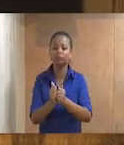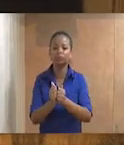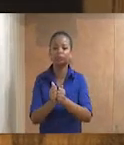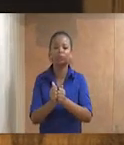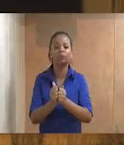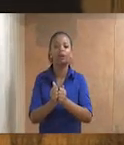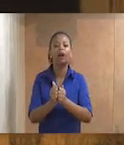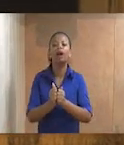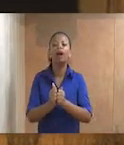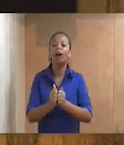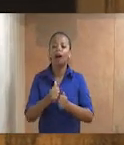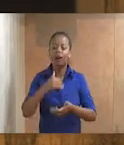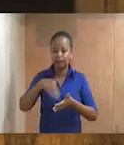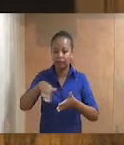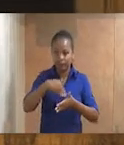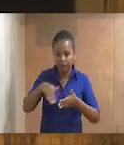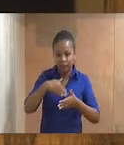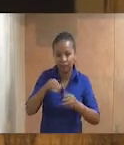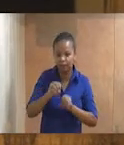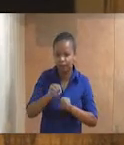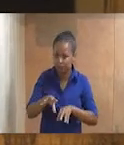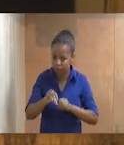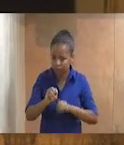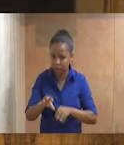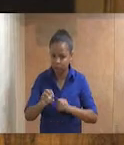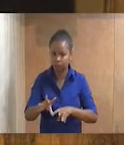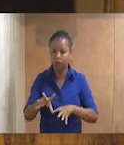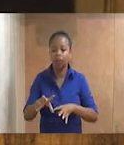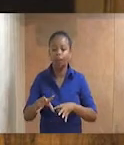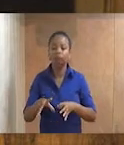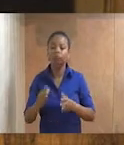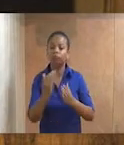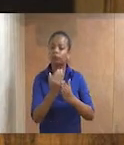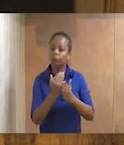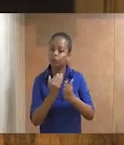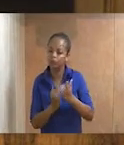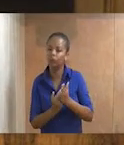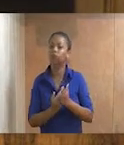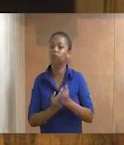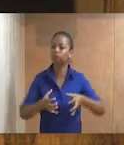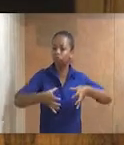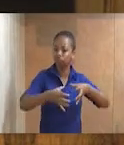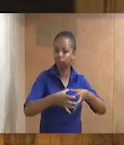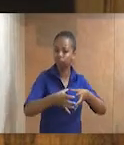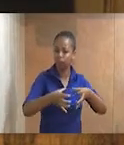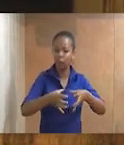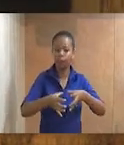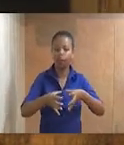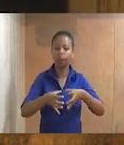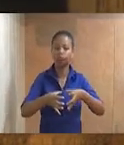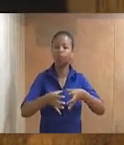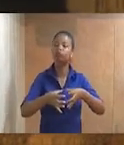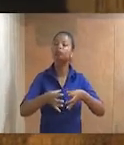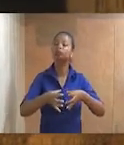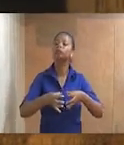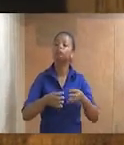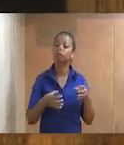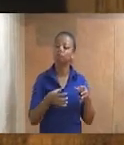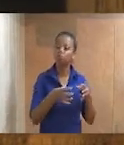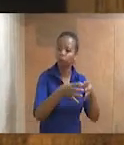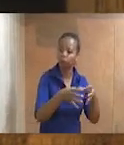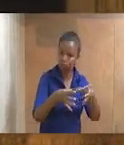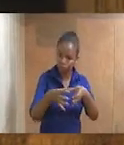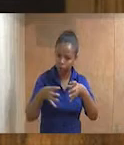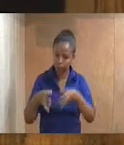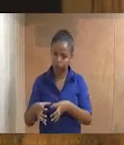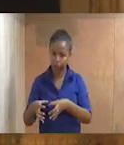junto à Secretaria de Educação, formou uma comissão de 3 membros do CEP e